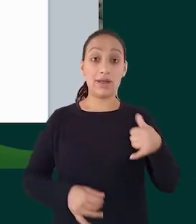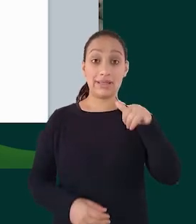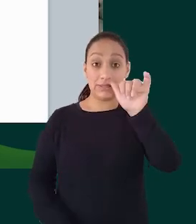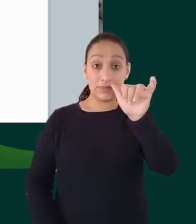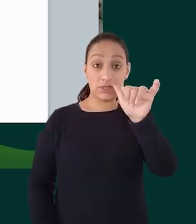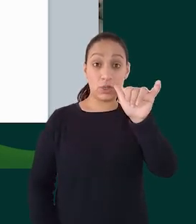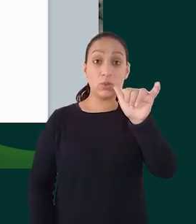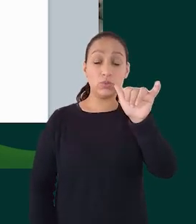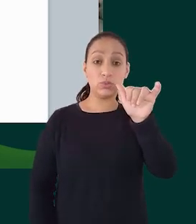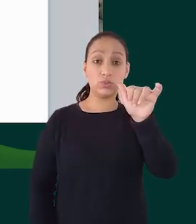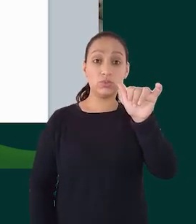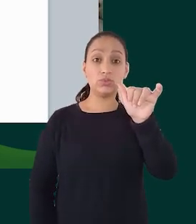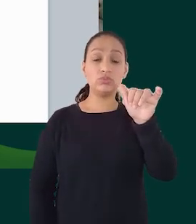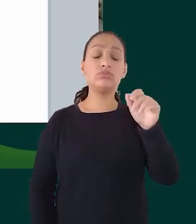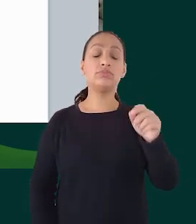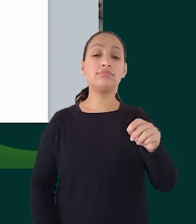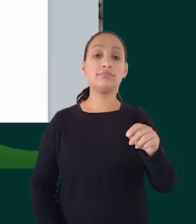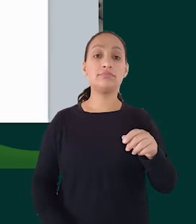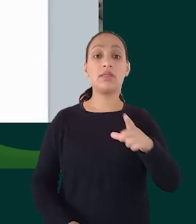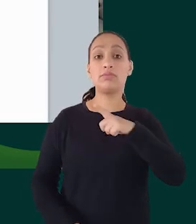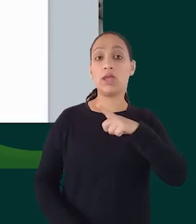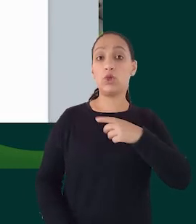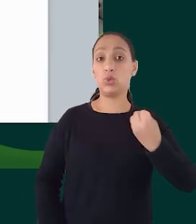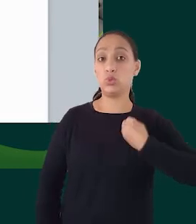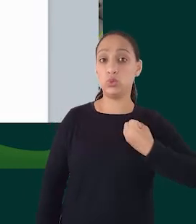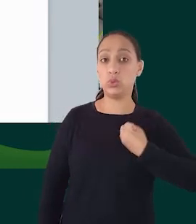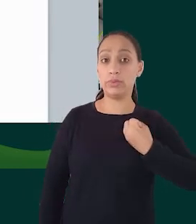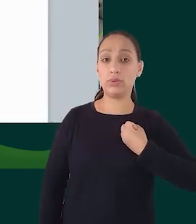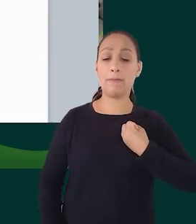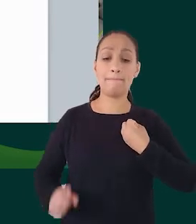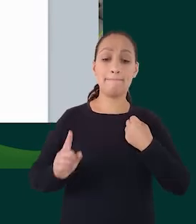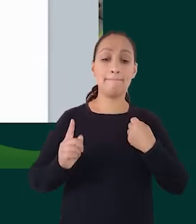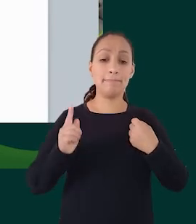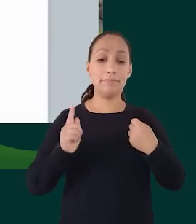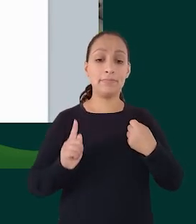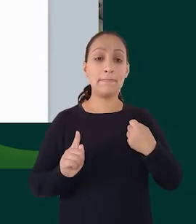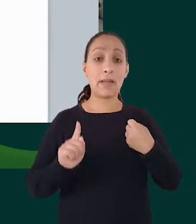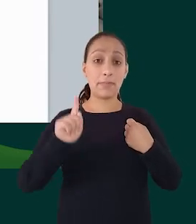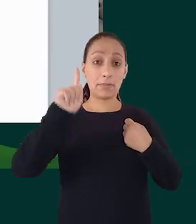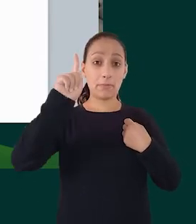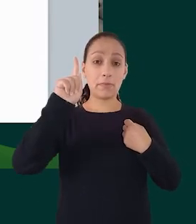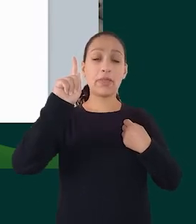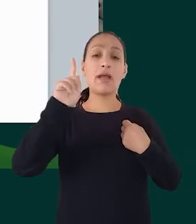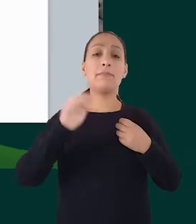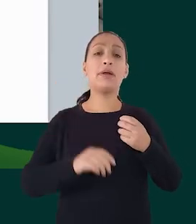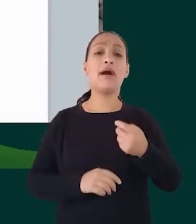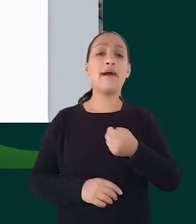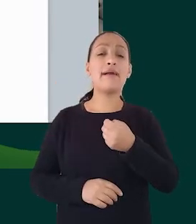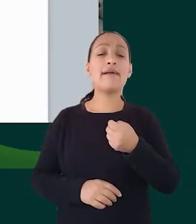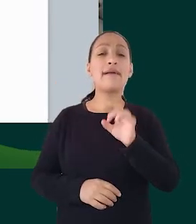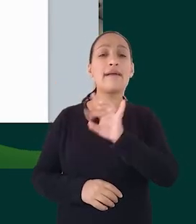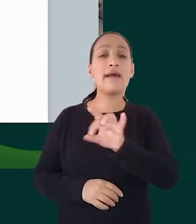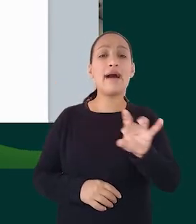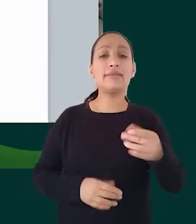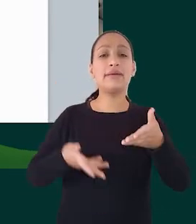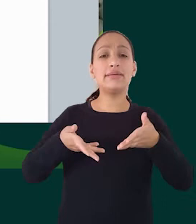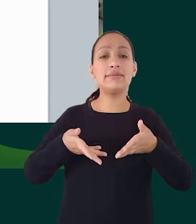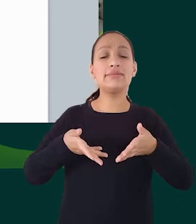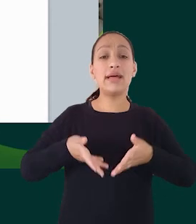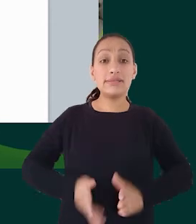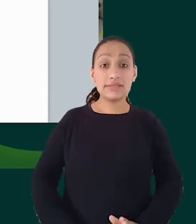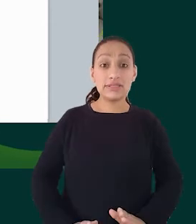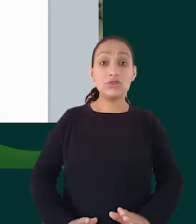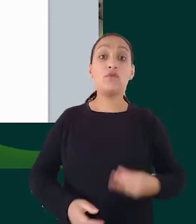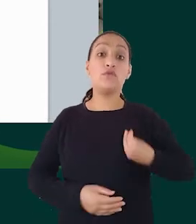número, também não é um percentual, mas é uma taxa de mortalidade para cada 1.000 nascidos vivos. Então, para cada 1.000 nascidos vivos,